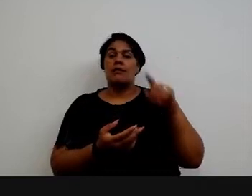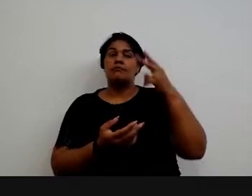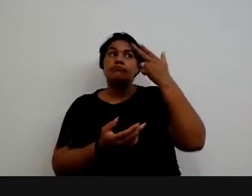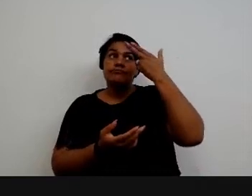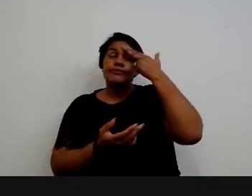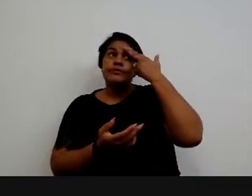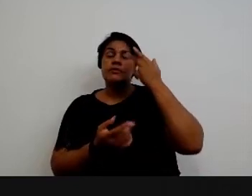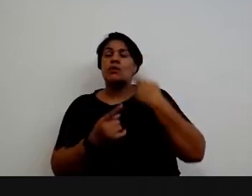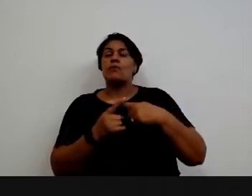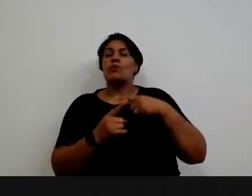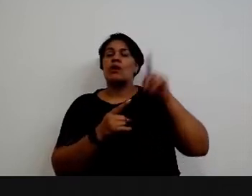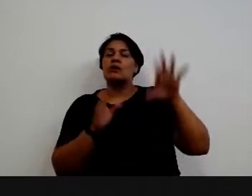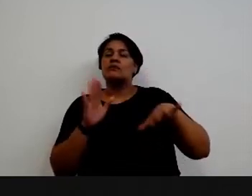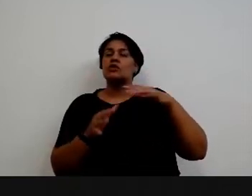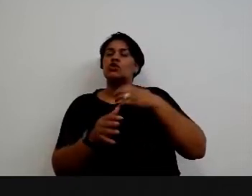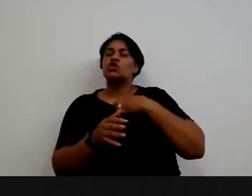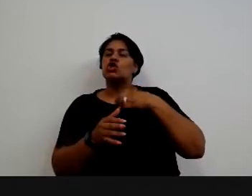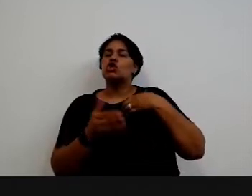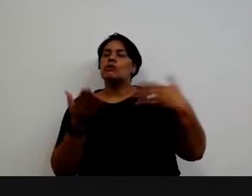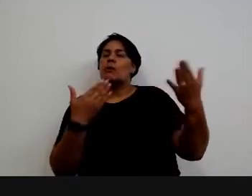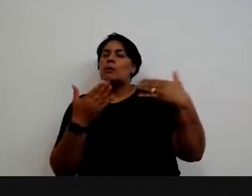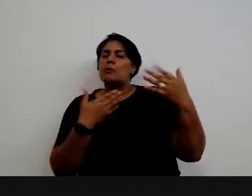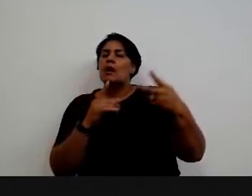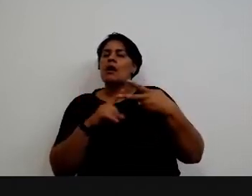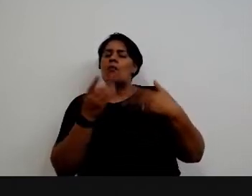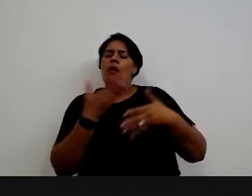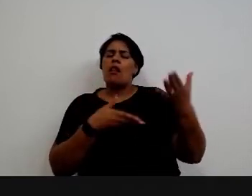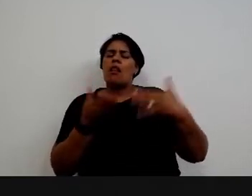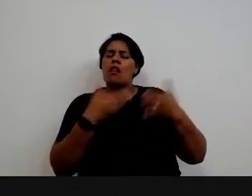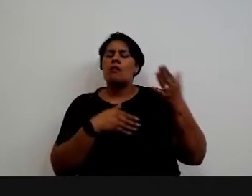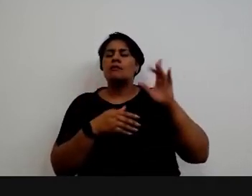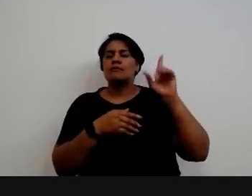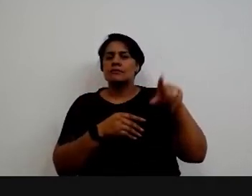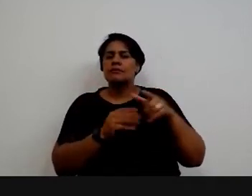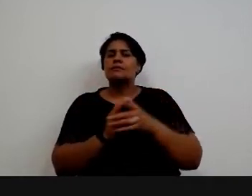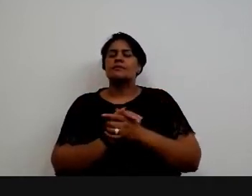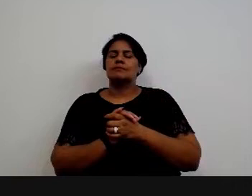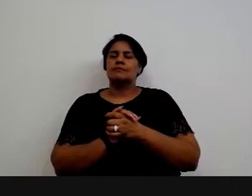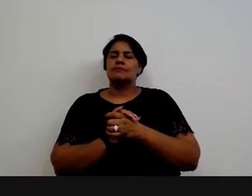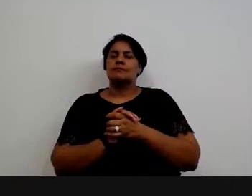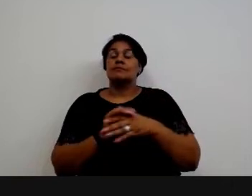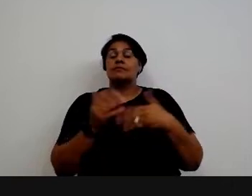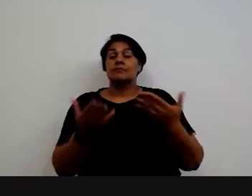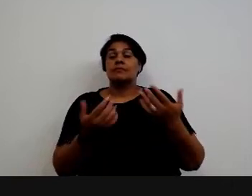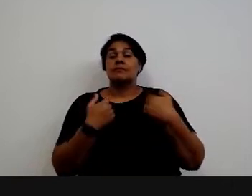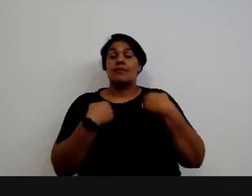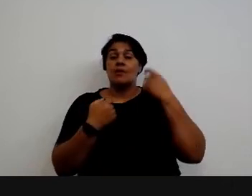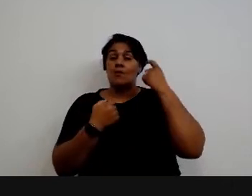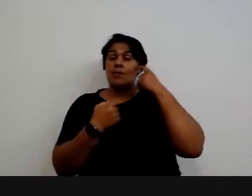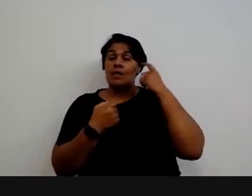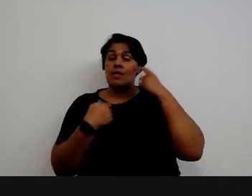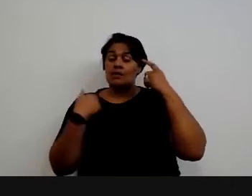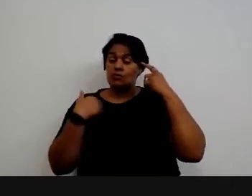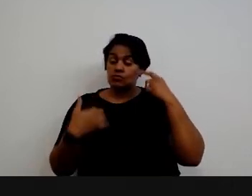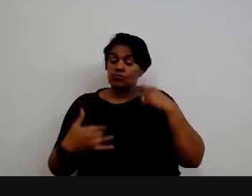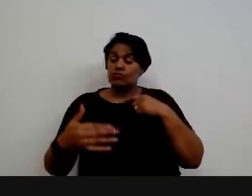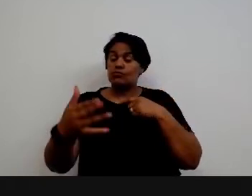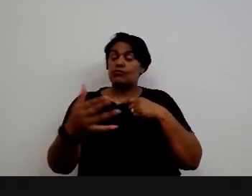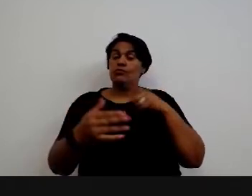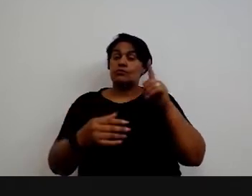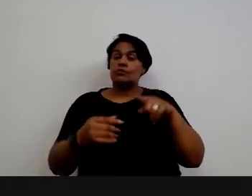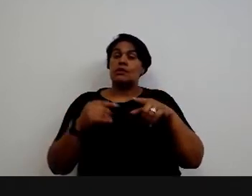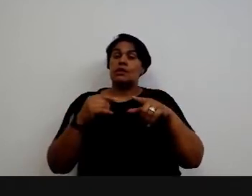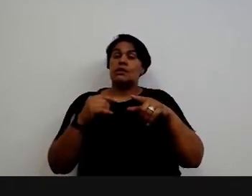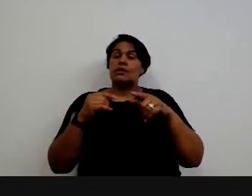outro motivo, pelo jeito de falar, pela relação. E quando eu penso na minha trajetória, né, em todo